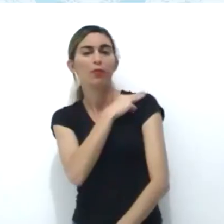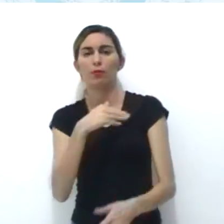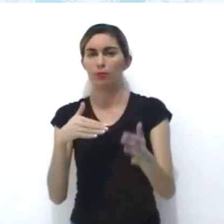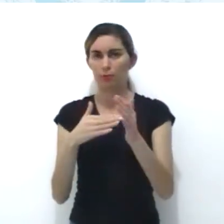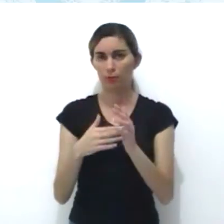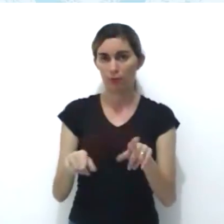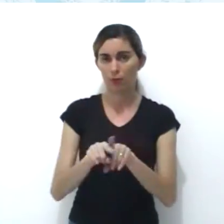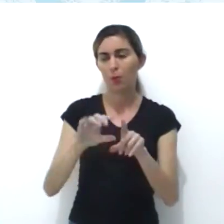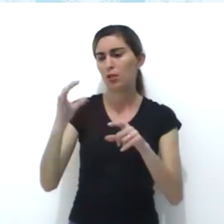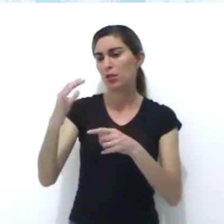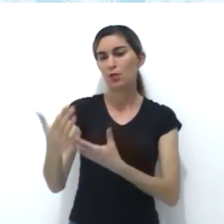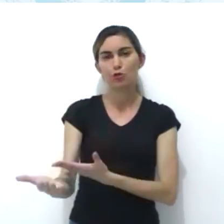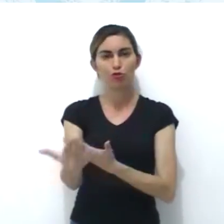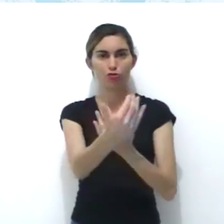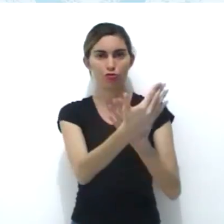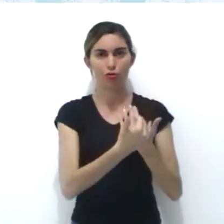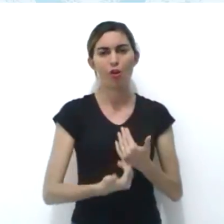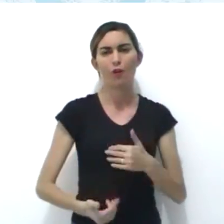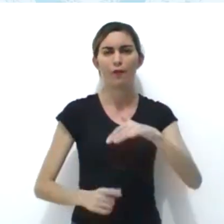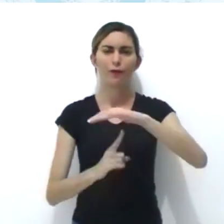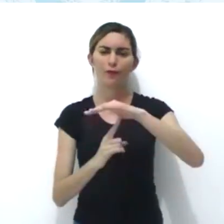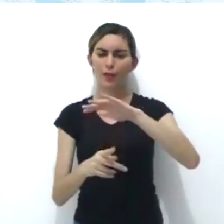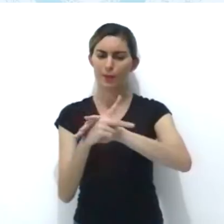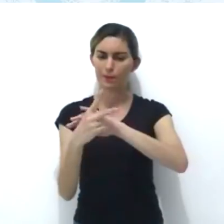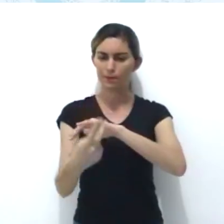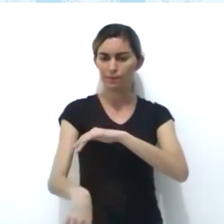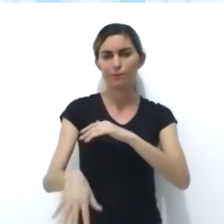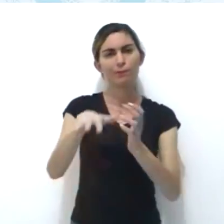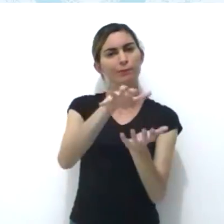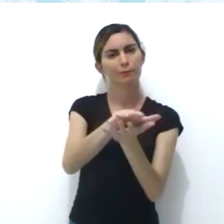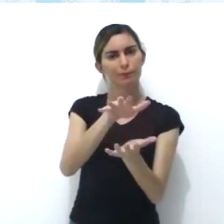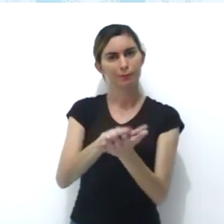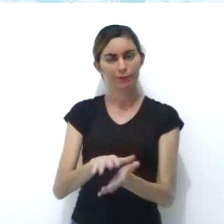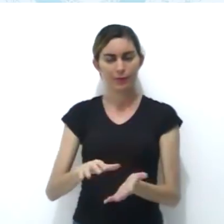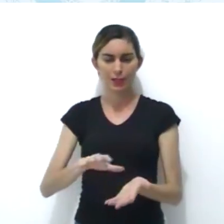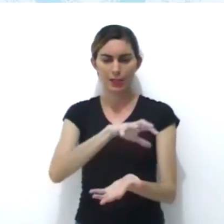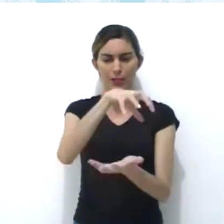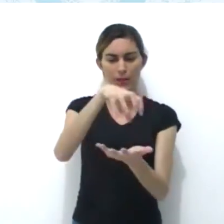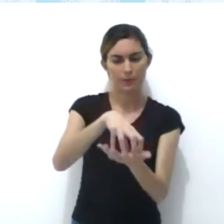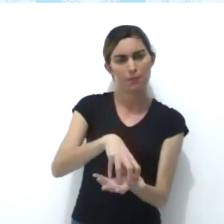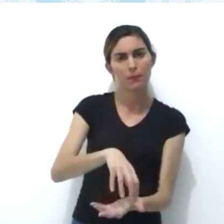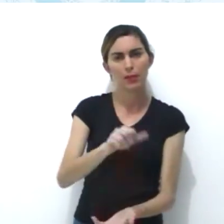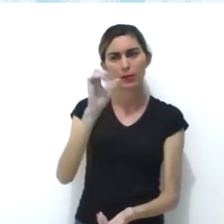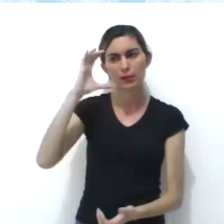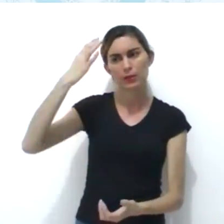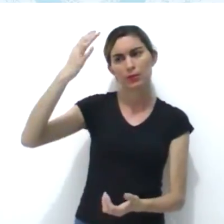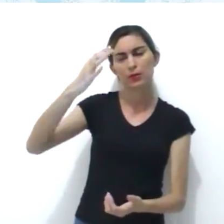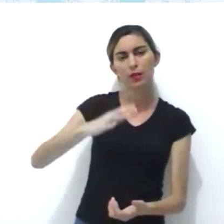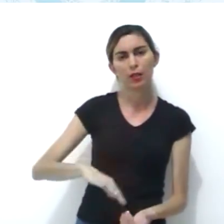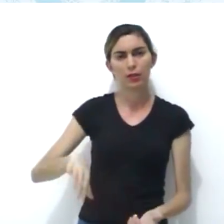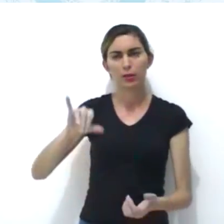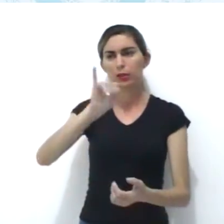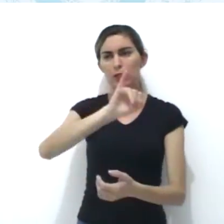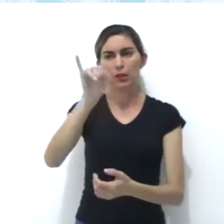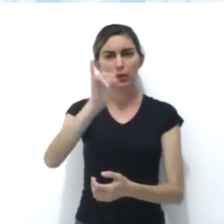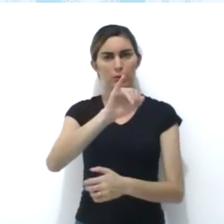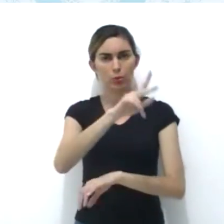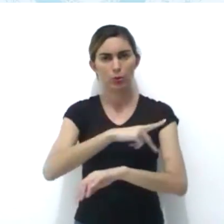médio. Ciência Jovem, que é uma feira pernambucana, promovida pelo Espaço Ciência, é uma feira que